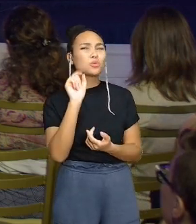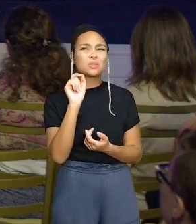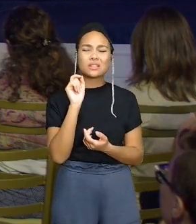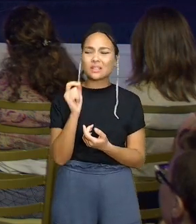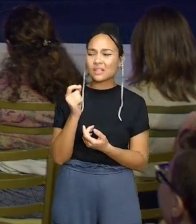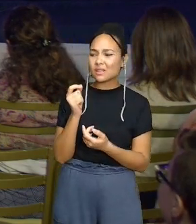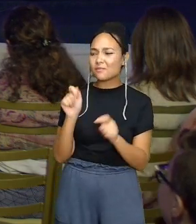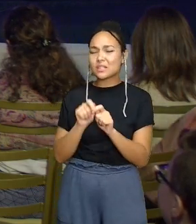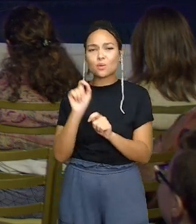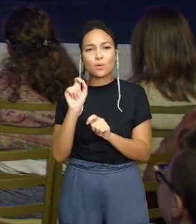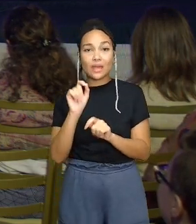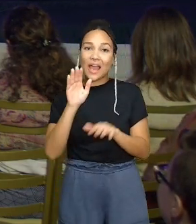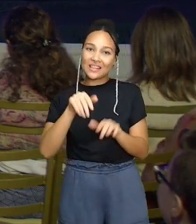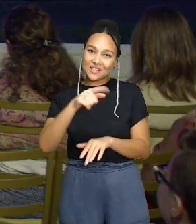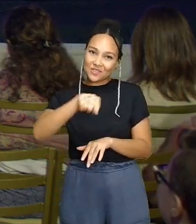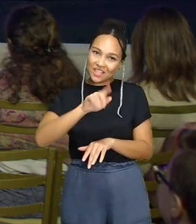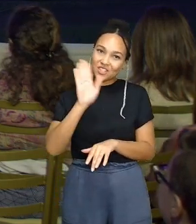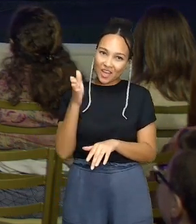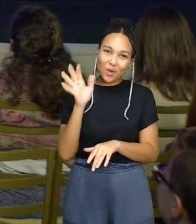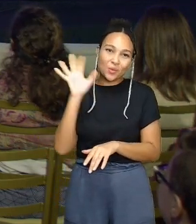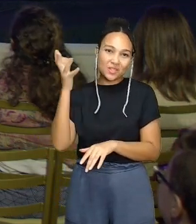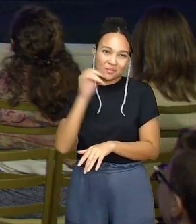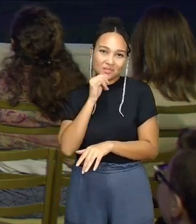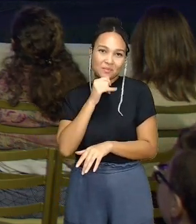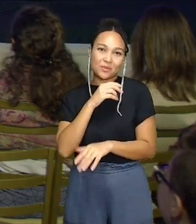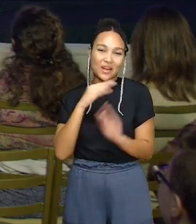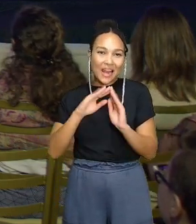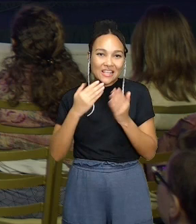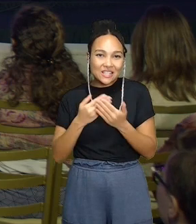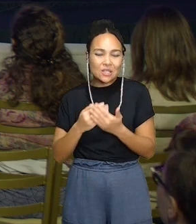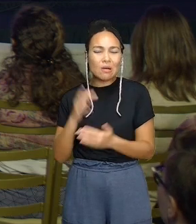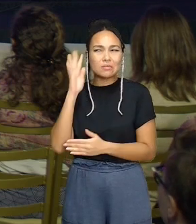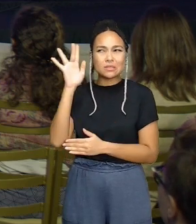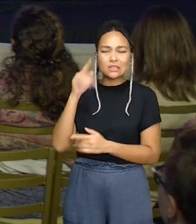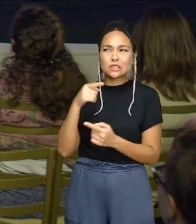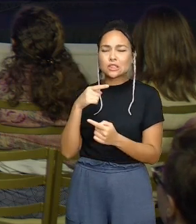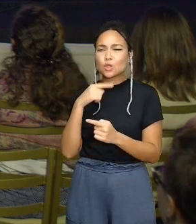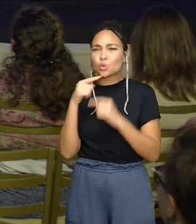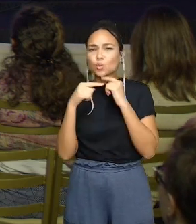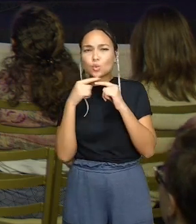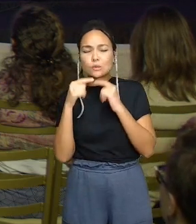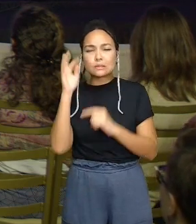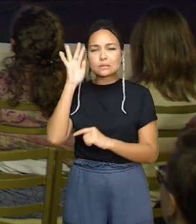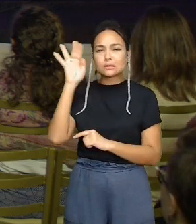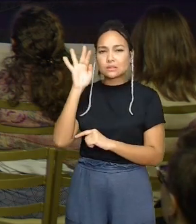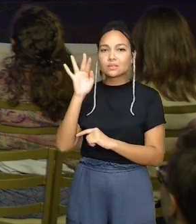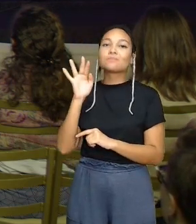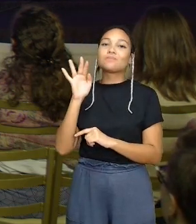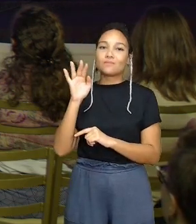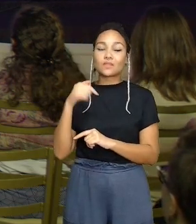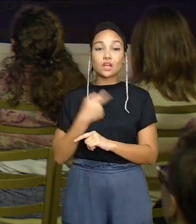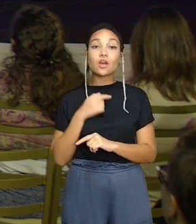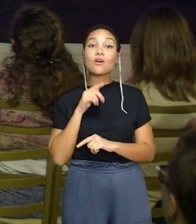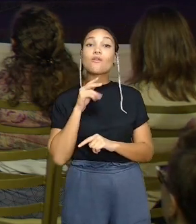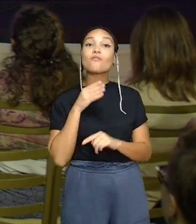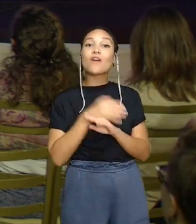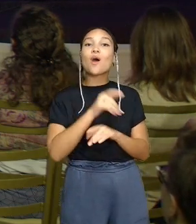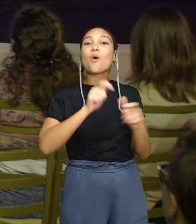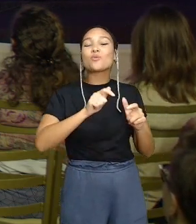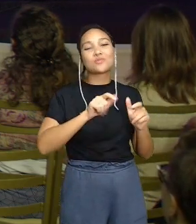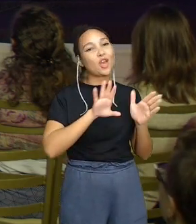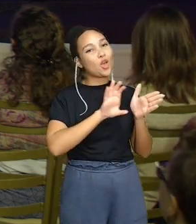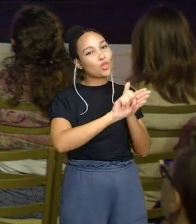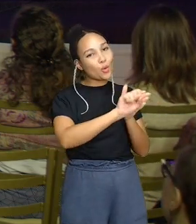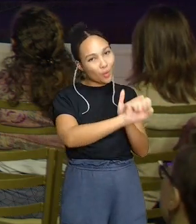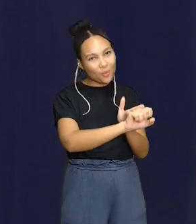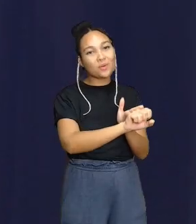mundo já deve ter passado por sérias reflexões, por dúvidas. E a gente vai para onde? Vai lá no Google, vai perguntar. Até antes, né? Antes